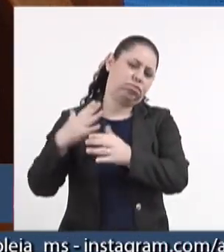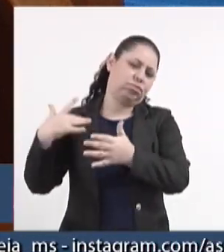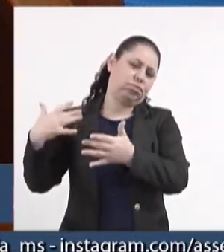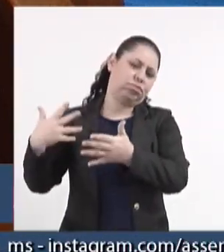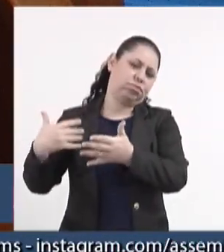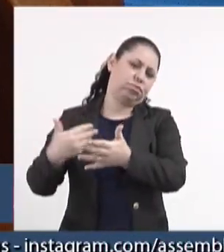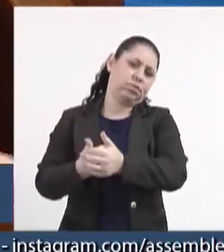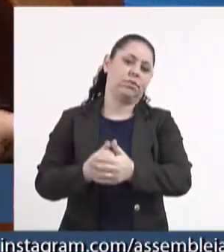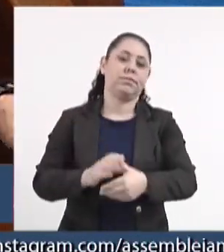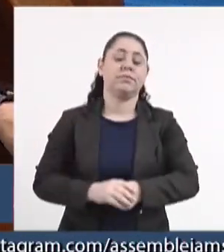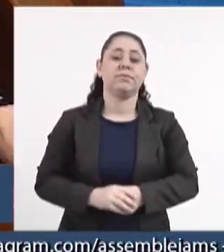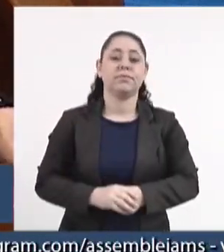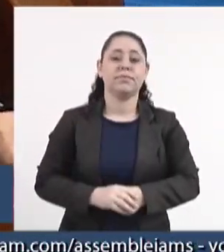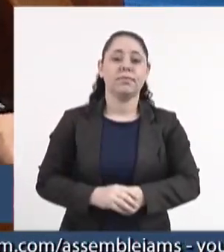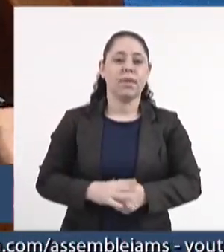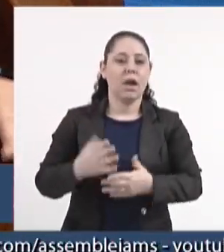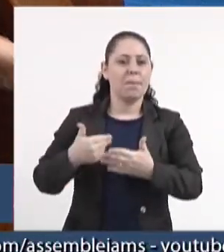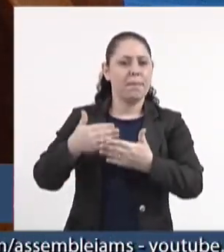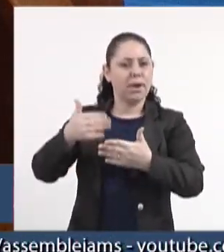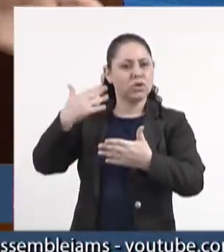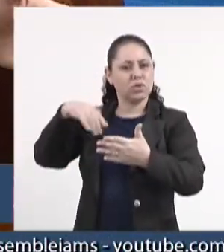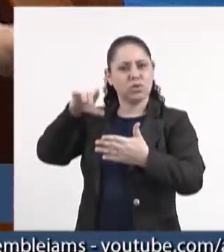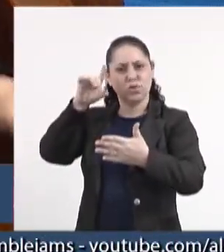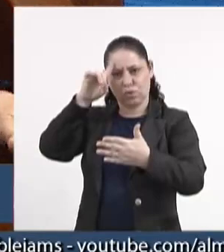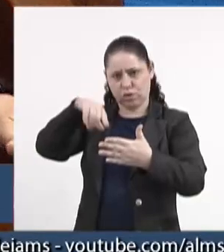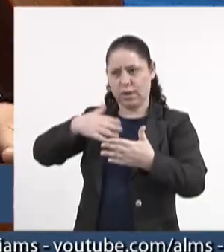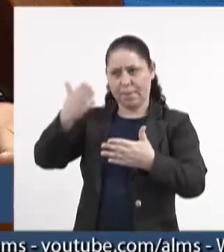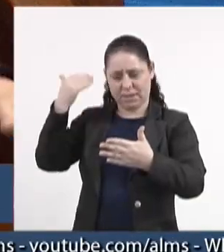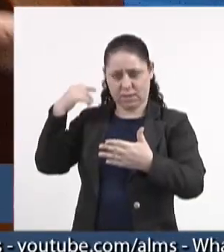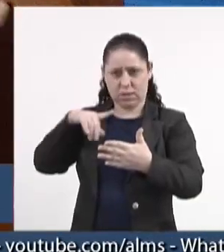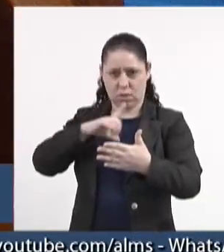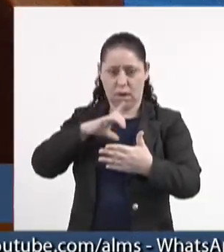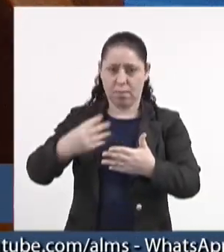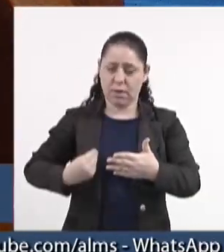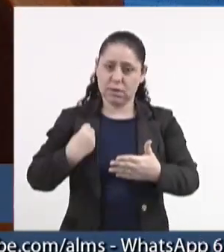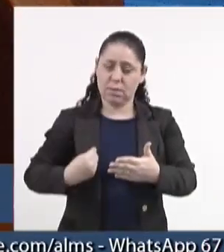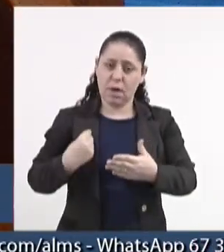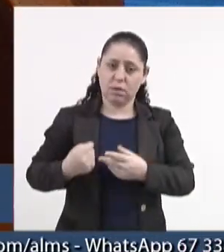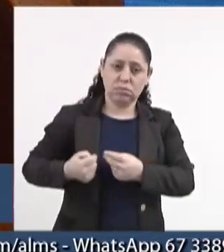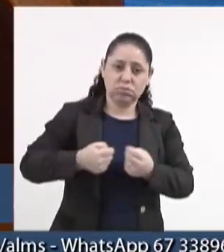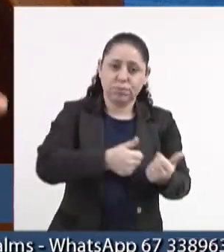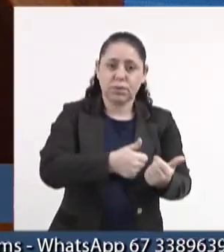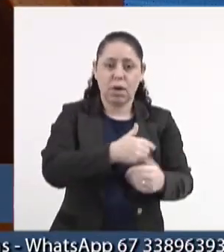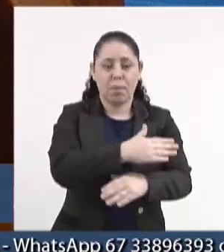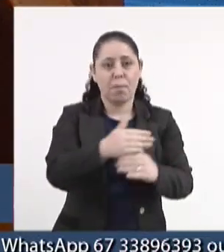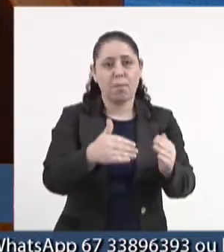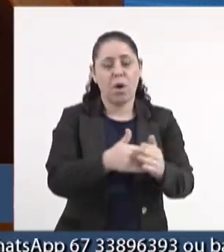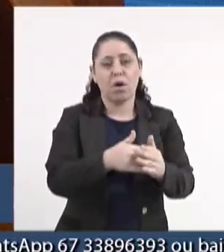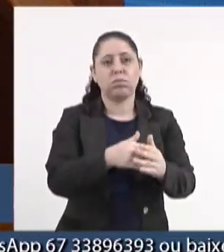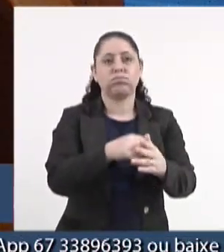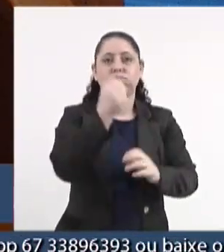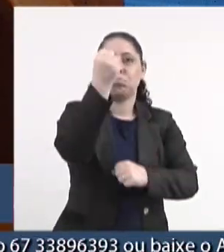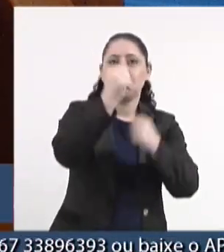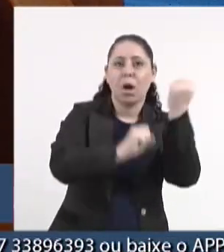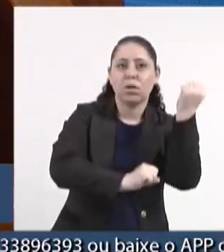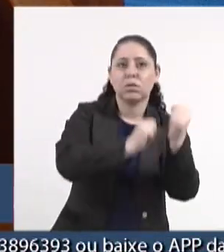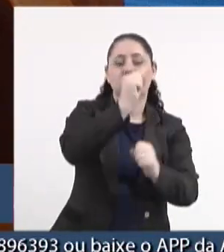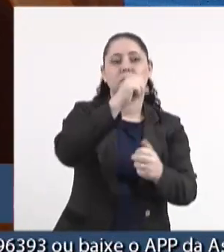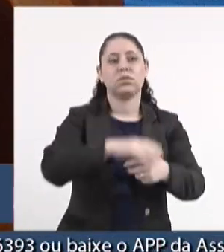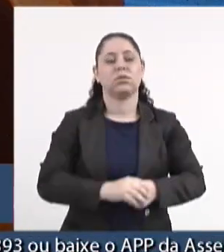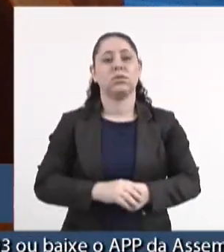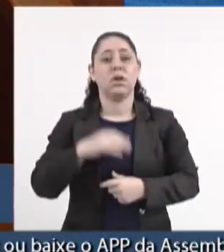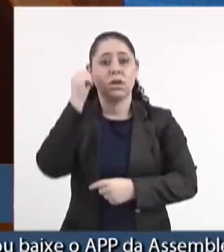poucos dias nós participamos de entregas de equipamento ainda do